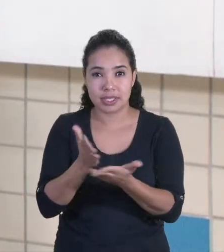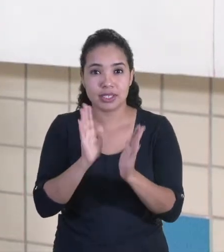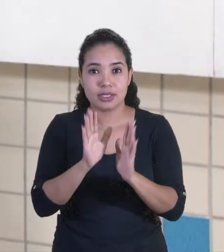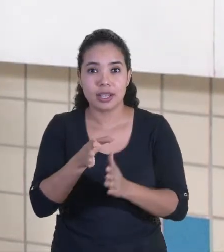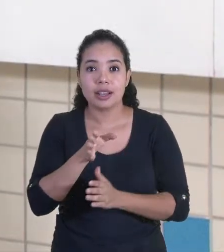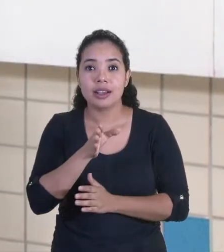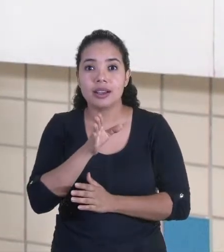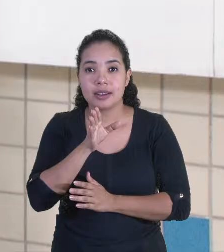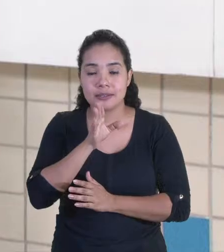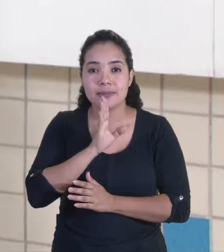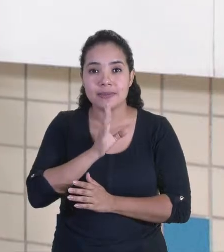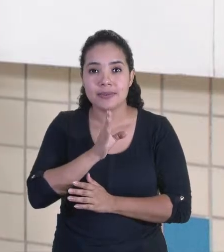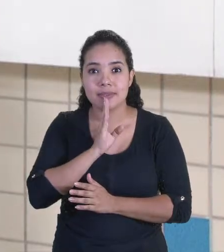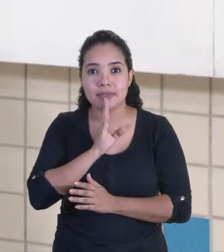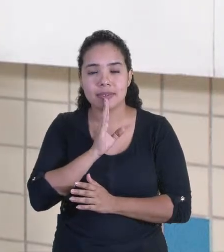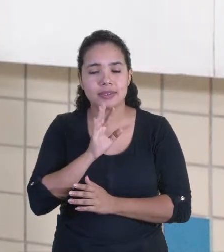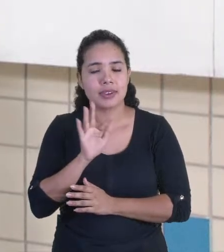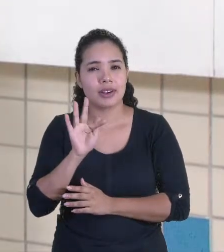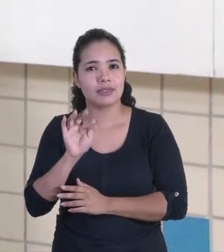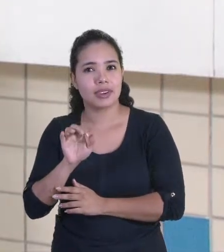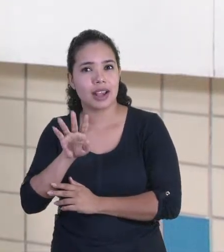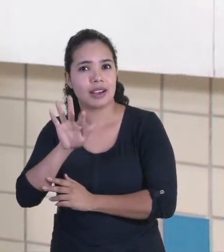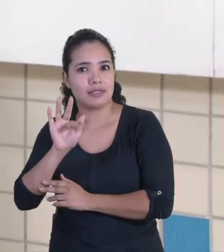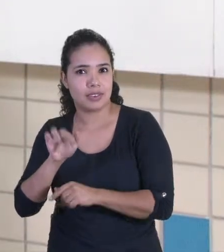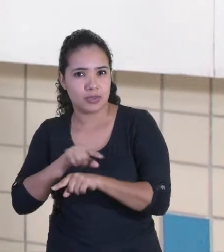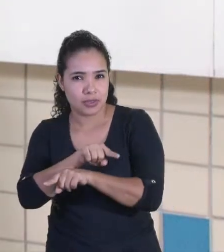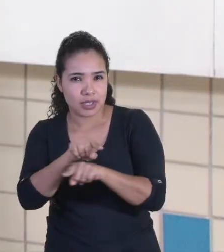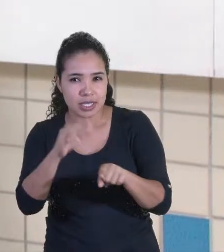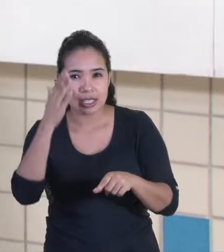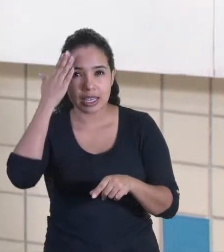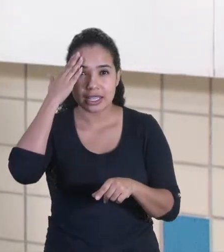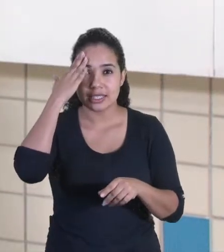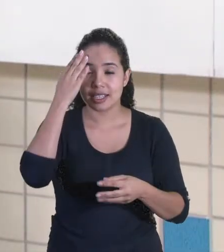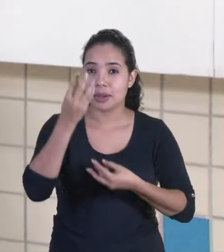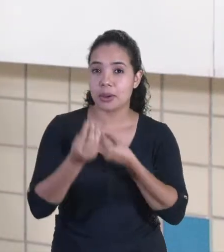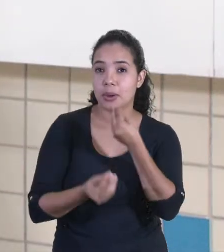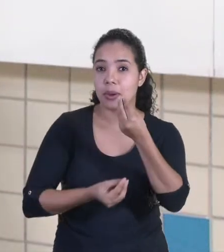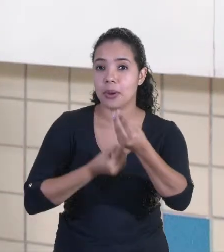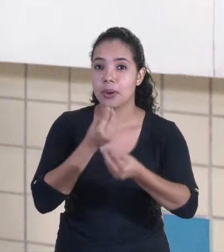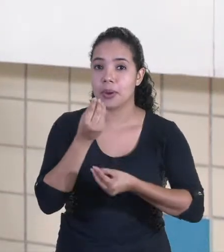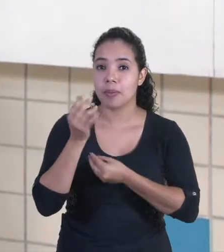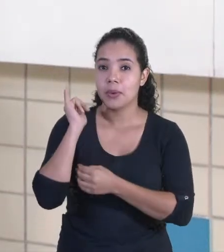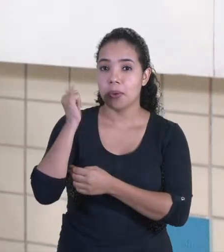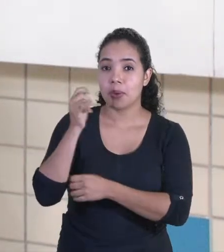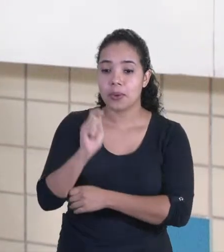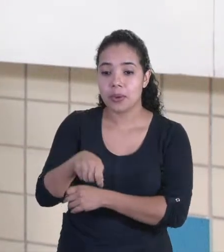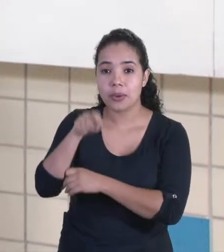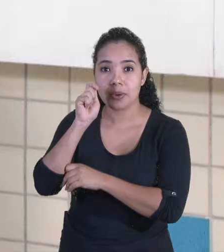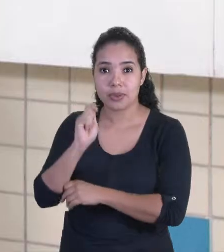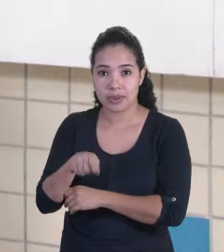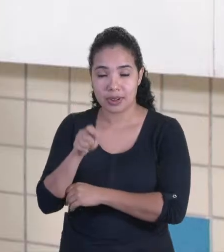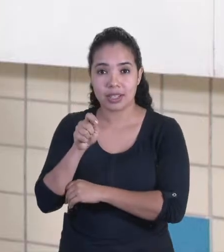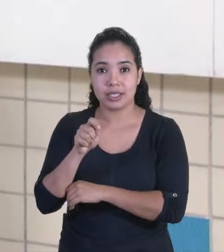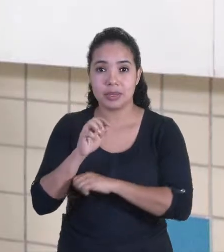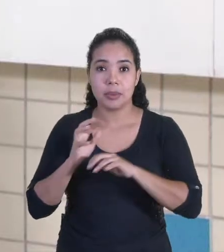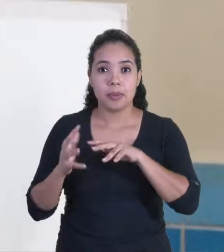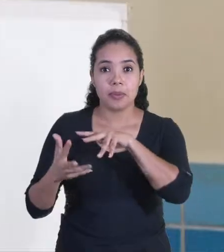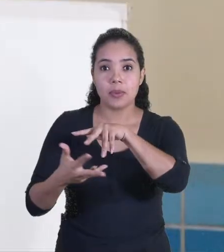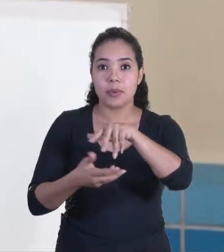conhecem? Fava, você sabe como os contos de fada se espalharam pelo mundo?